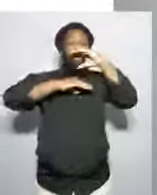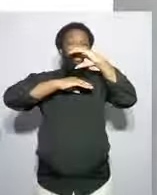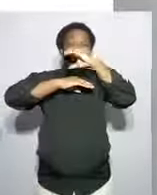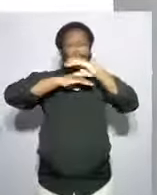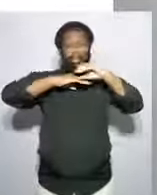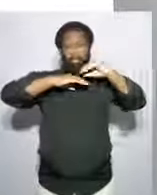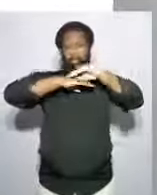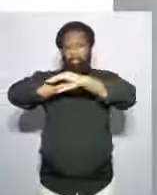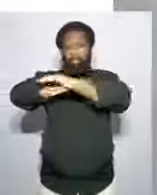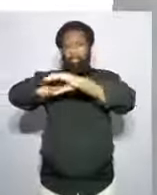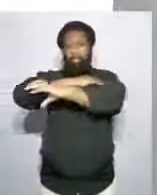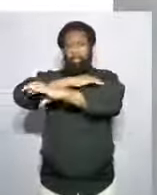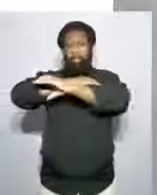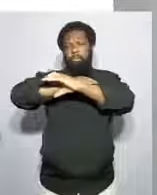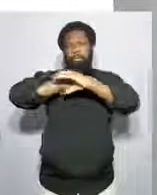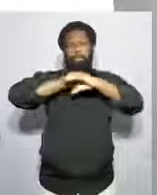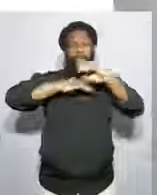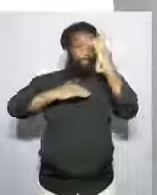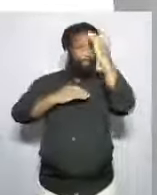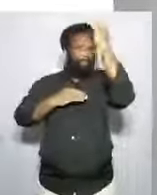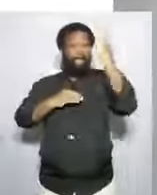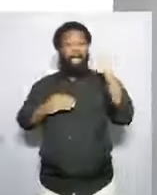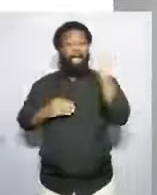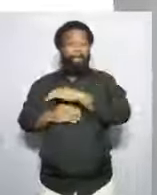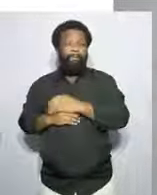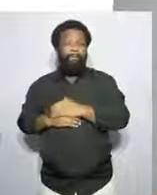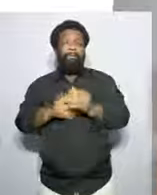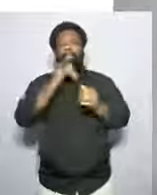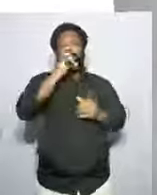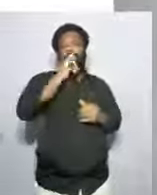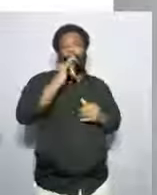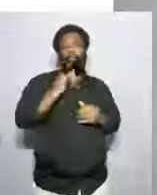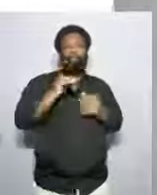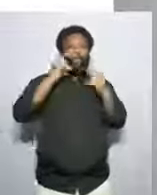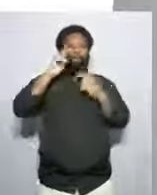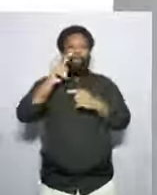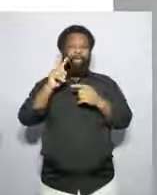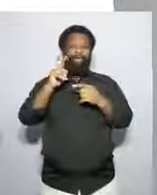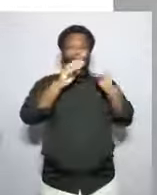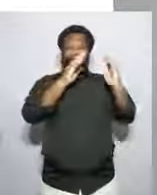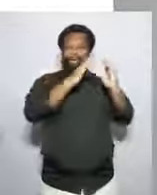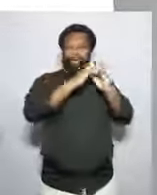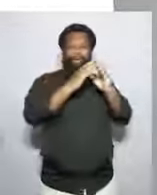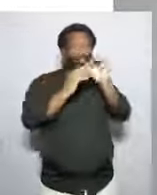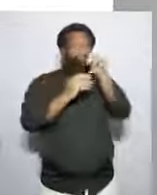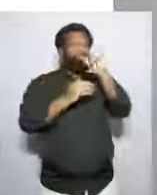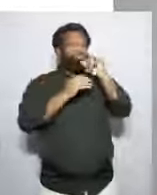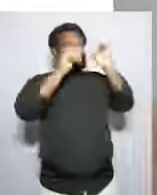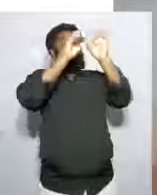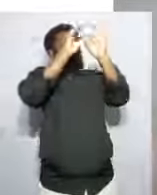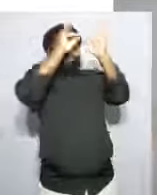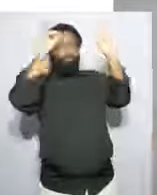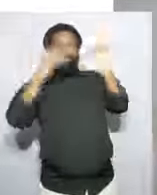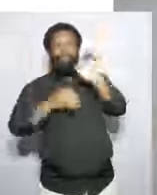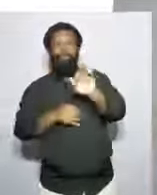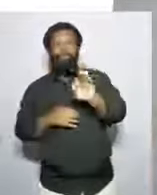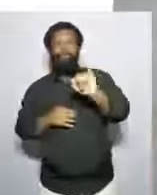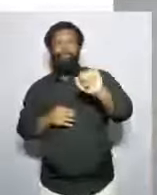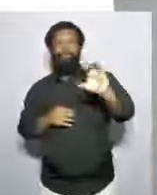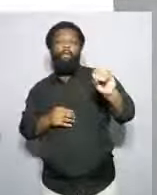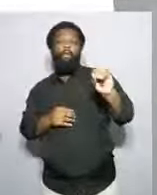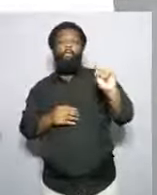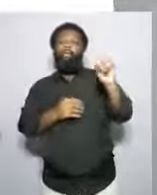calor. Nós podemos observar isso quanto com a própria fiação das casas, né? A gente sabe que os fios, eles são,